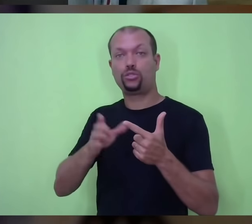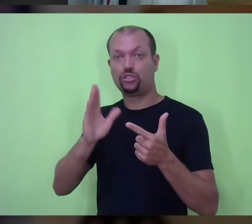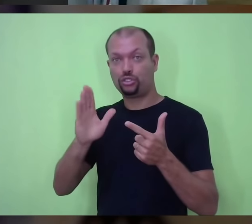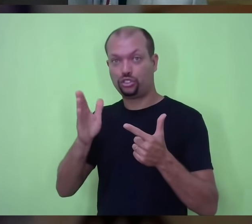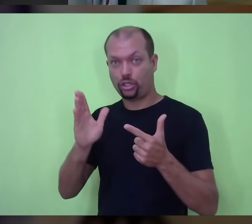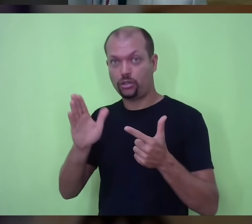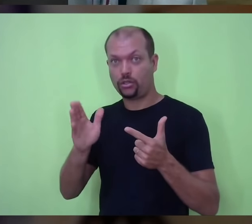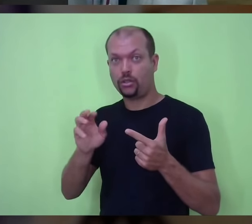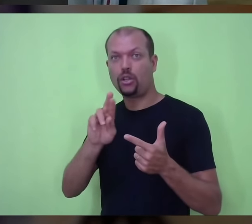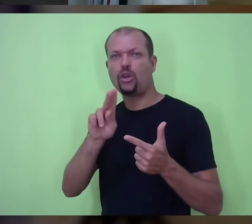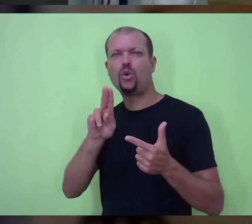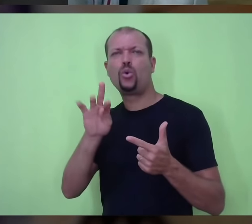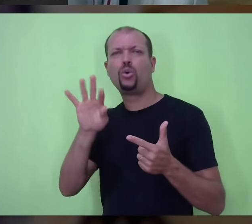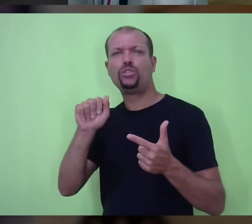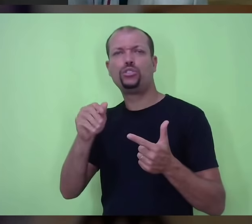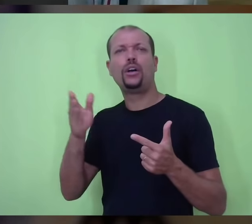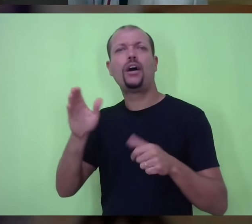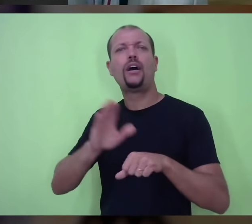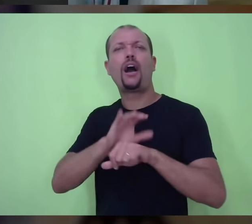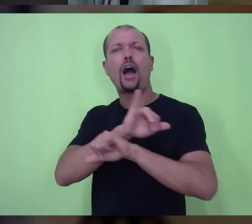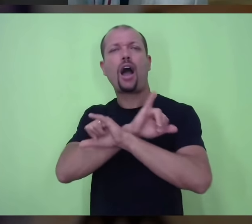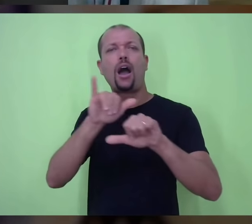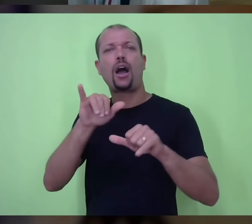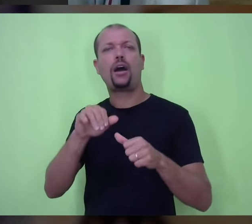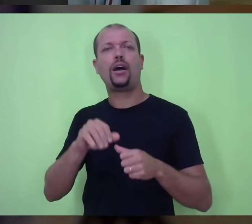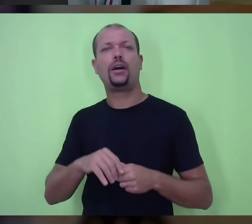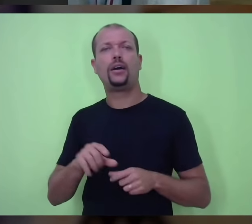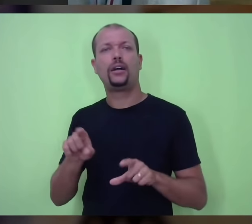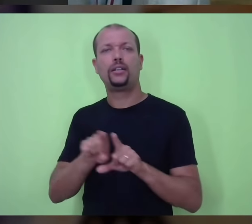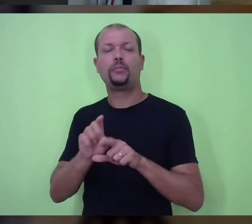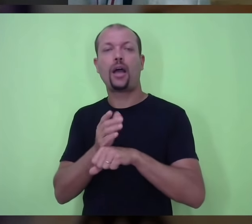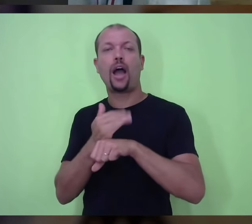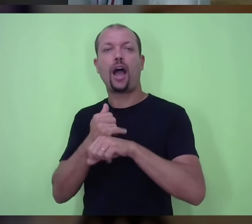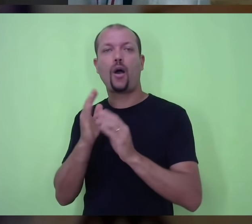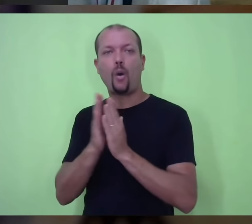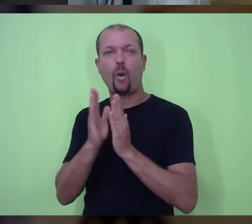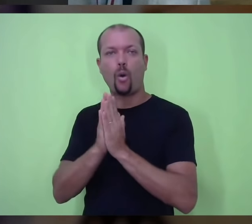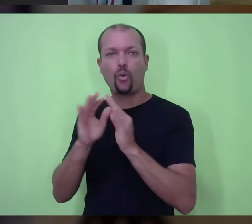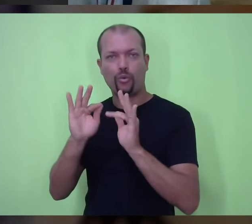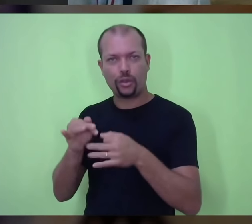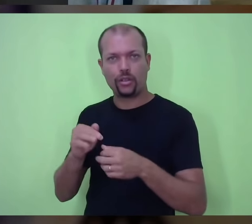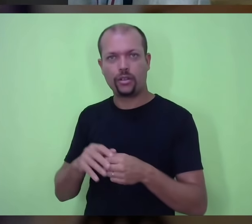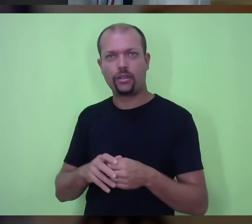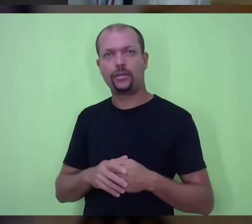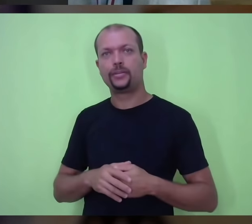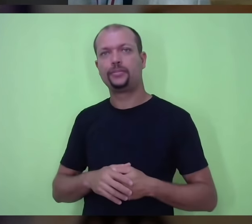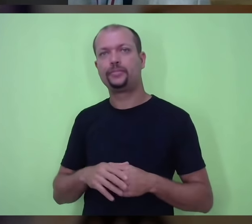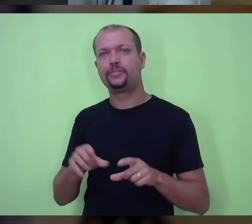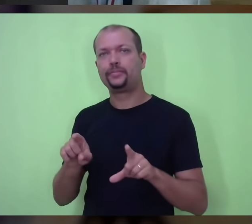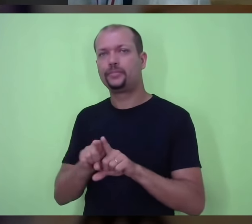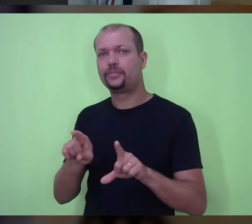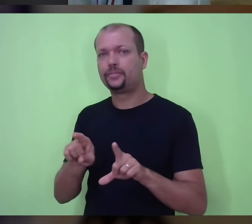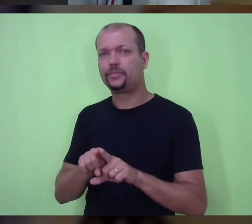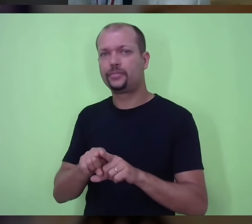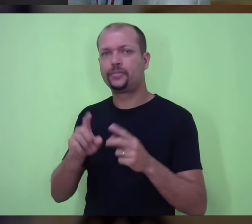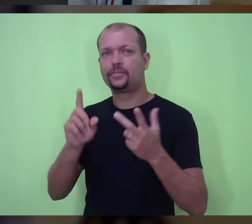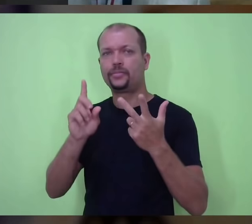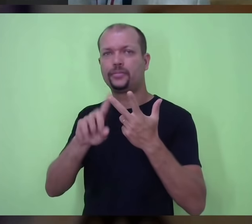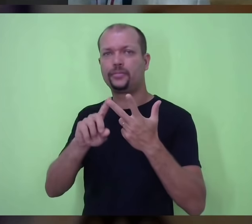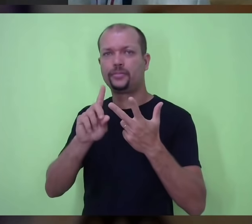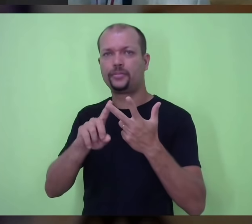é? Foi para nossa irmã Ruth Pereira. E eu queria anunciar aqui, amigos, antes da oração final do pastor Bruno, a vencedora, uma outra